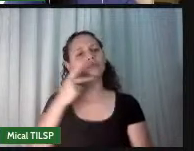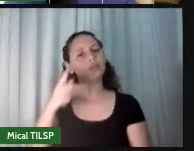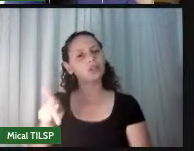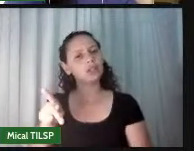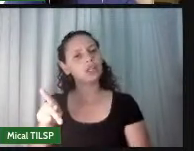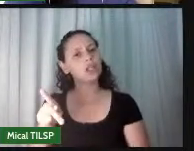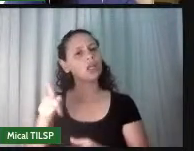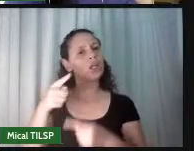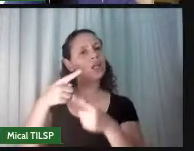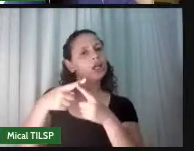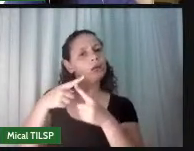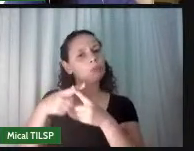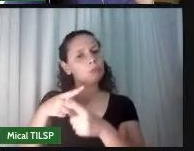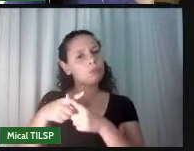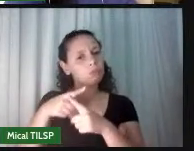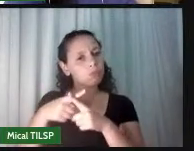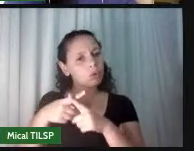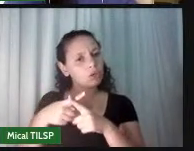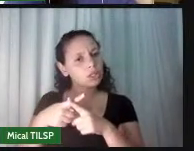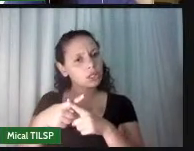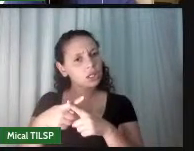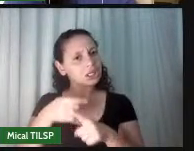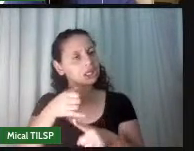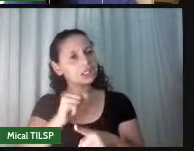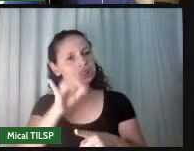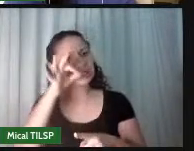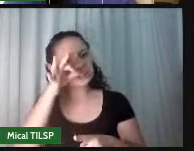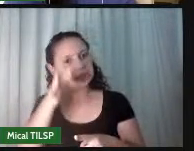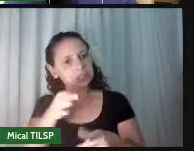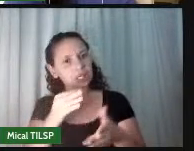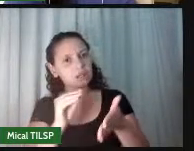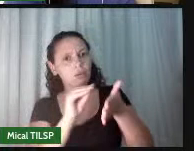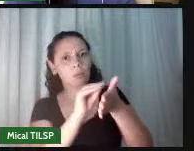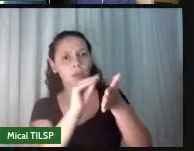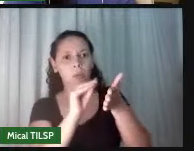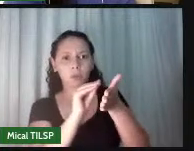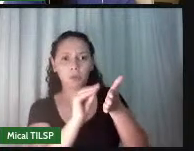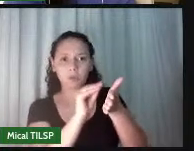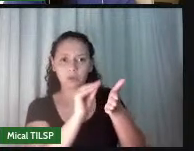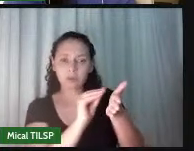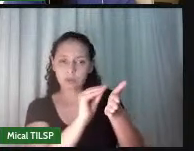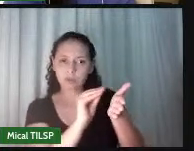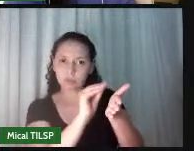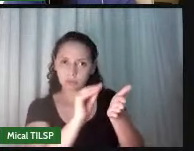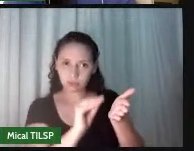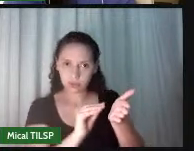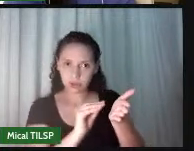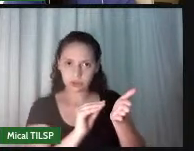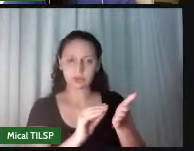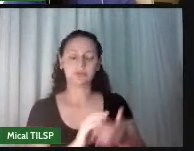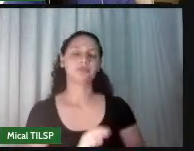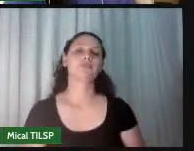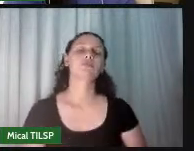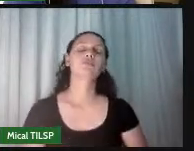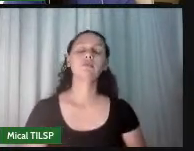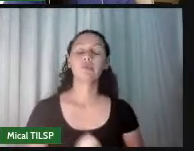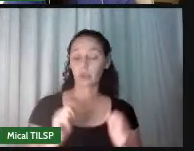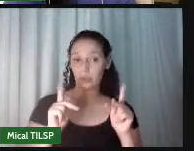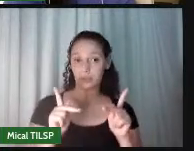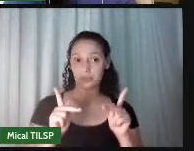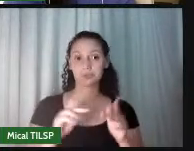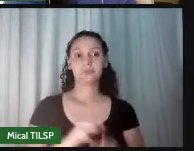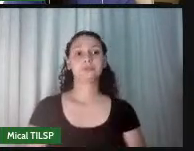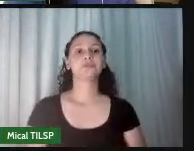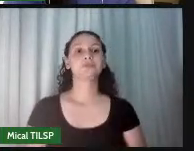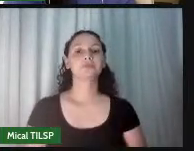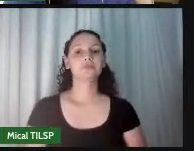faz jus mesmo, esse afastamento, esse período tão grande dentro da justificativa que ele apresentou. Tá? Então,